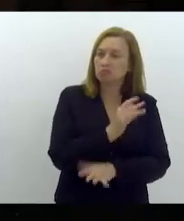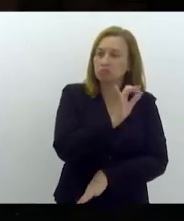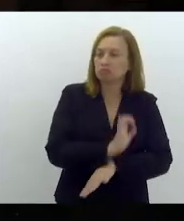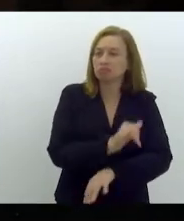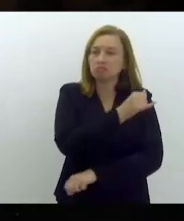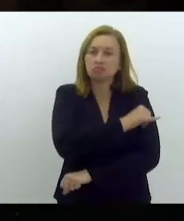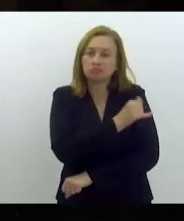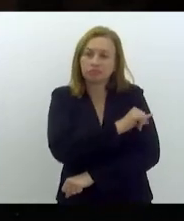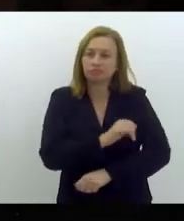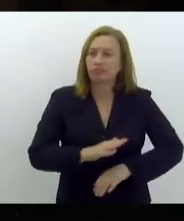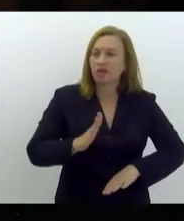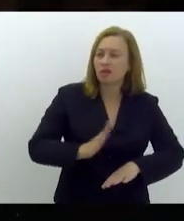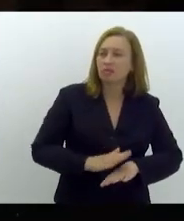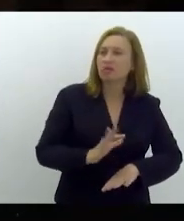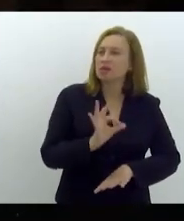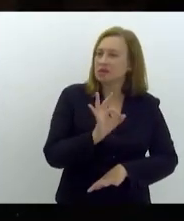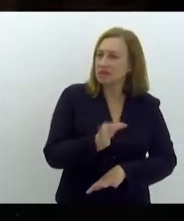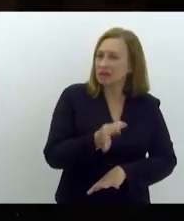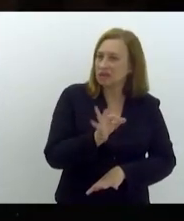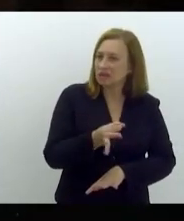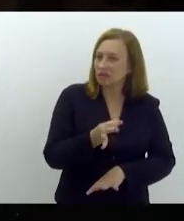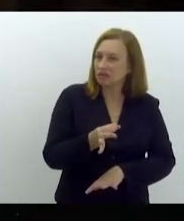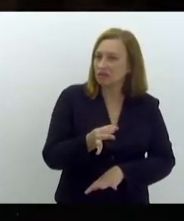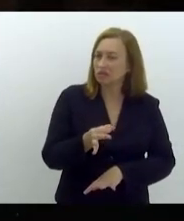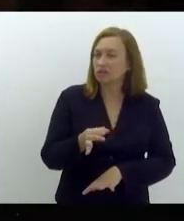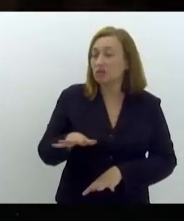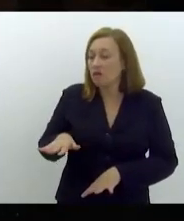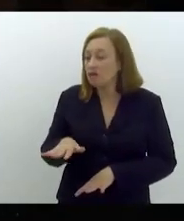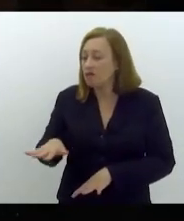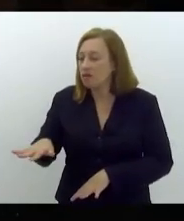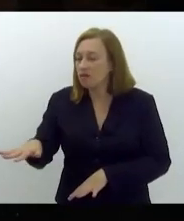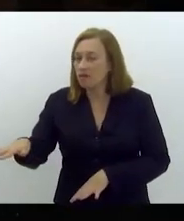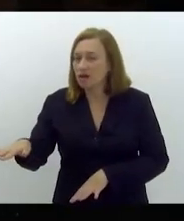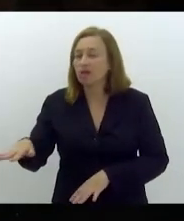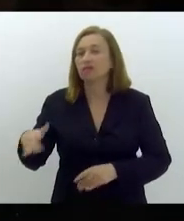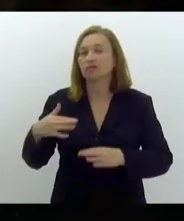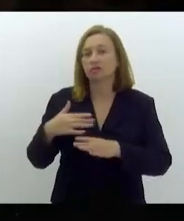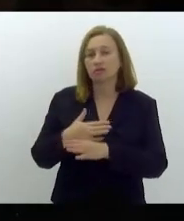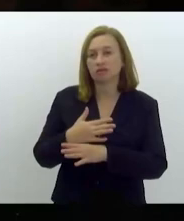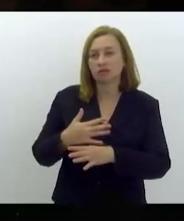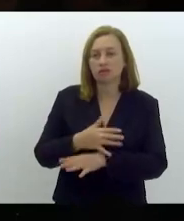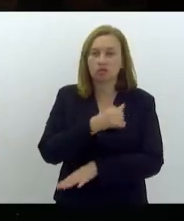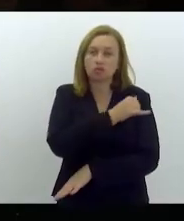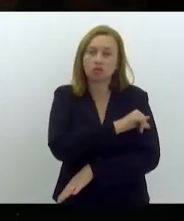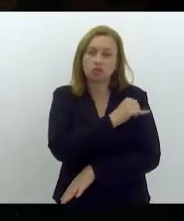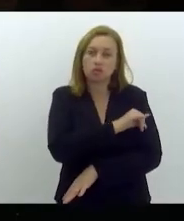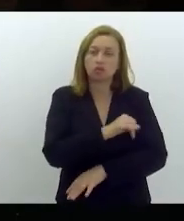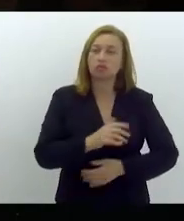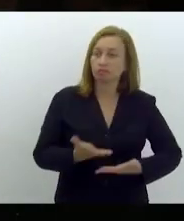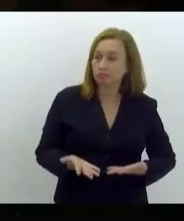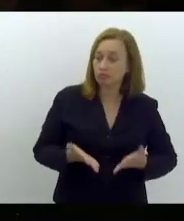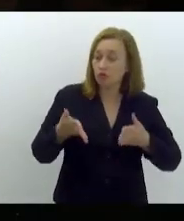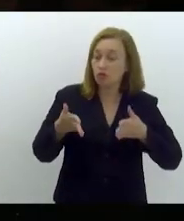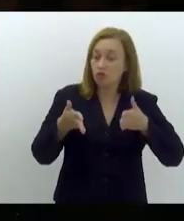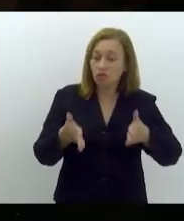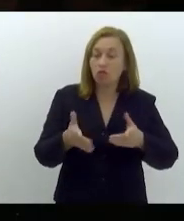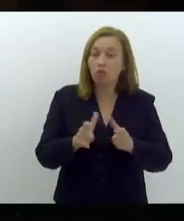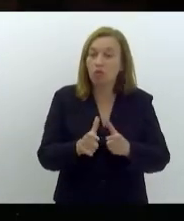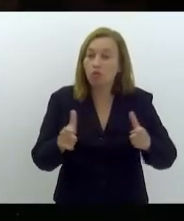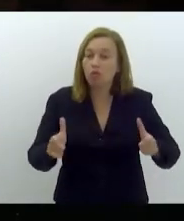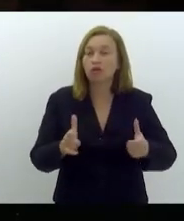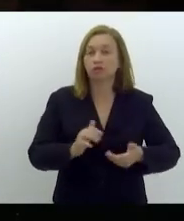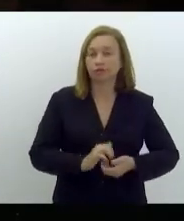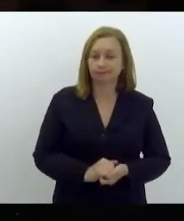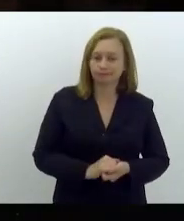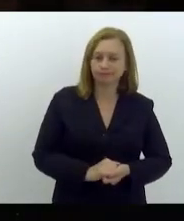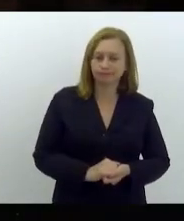Estado do Rio de Janeiro mais precisamente nas periferias da cidade do Rio de Janeiro onde há uma hiperconcentração populacional